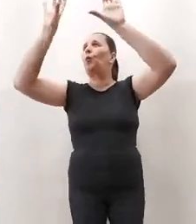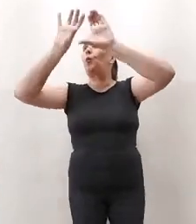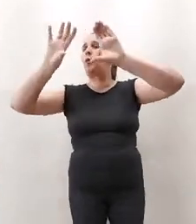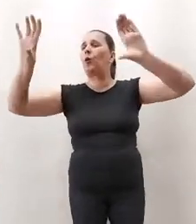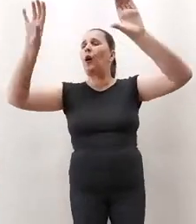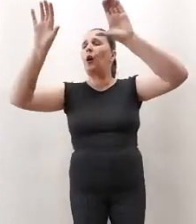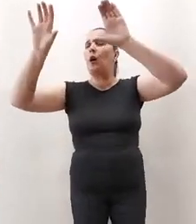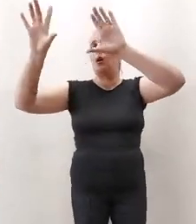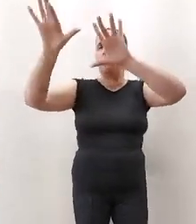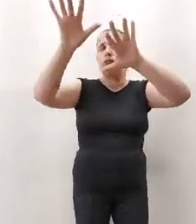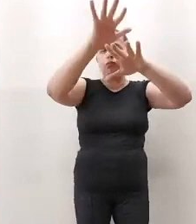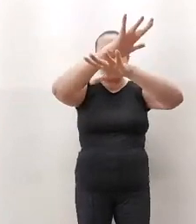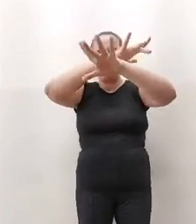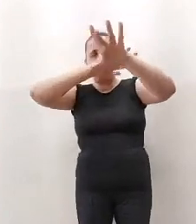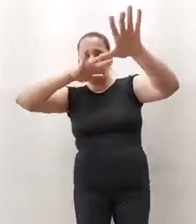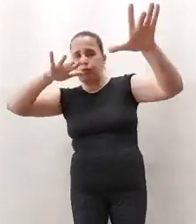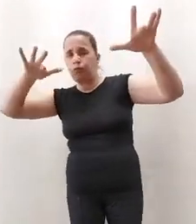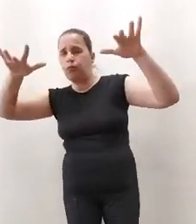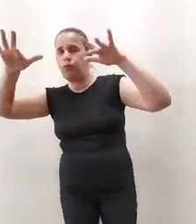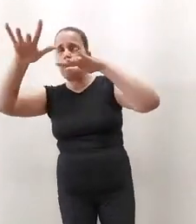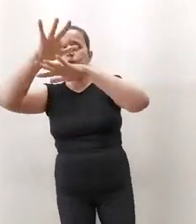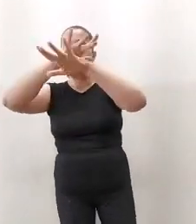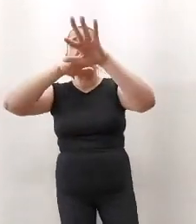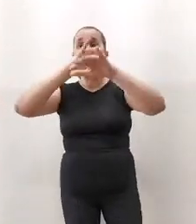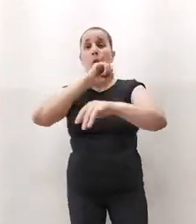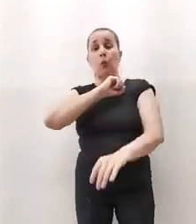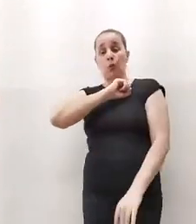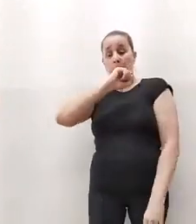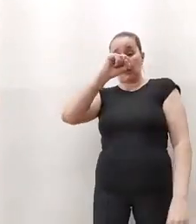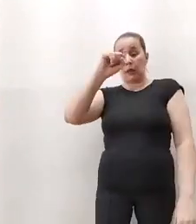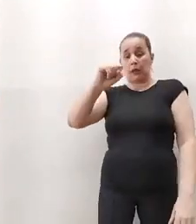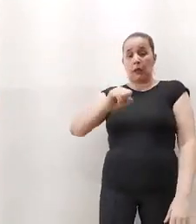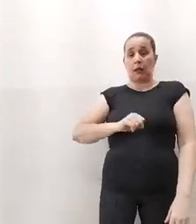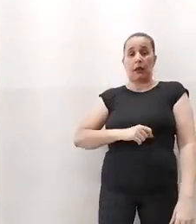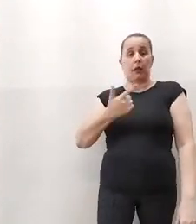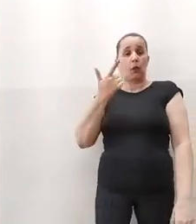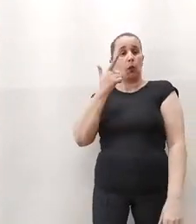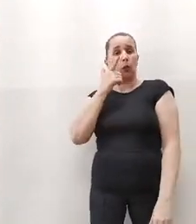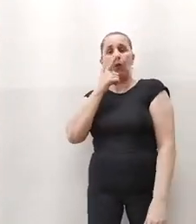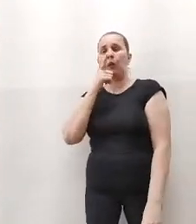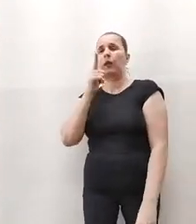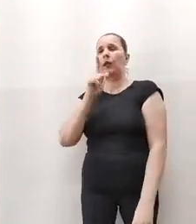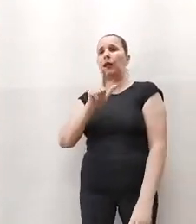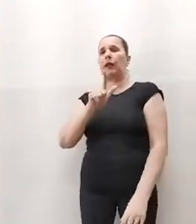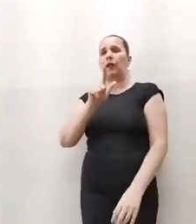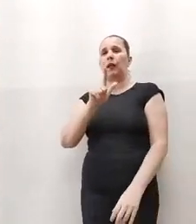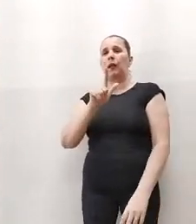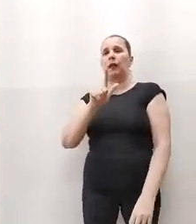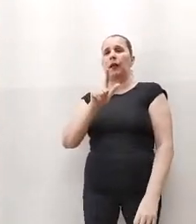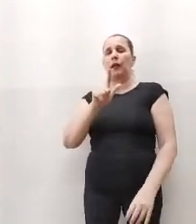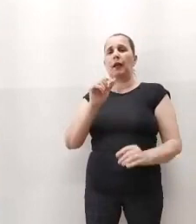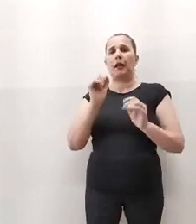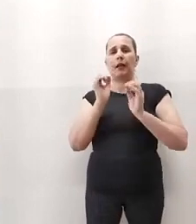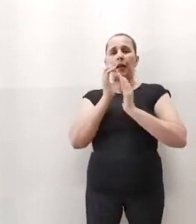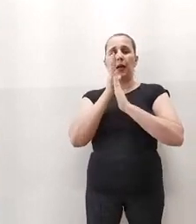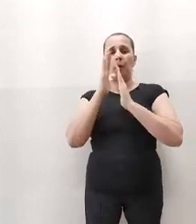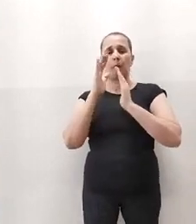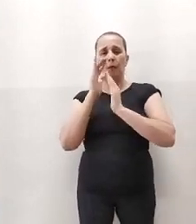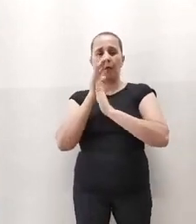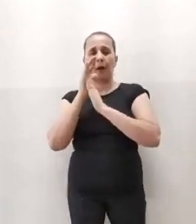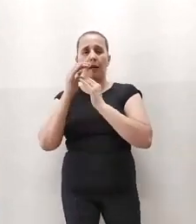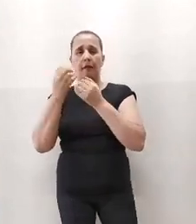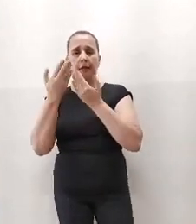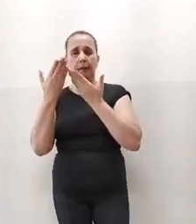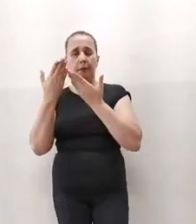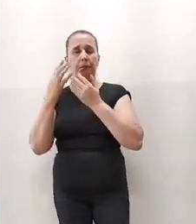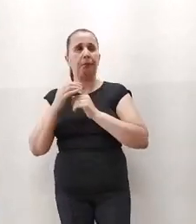14, de maneira que os sacerdotes não podiam estar ali para ministrar, e o texto em